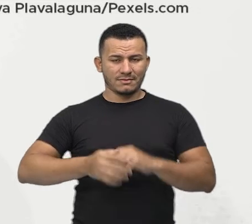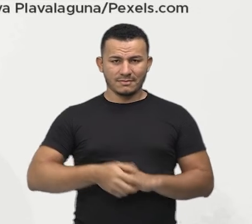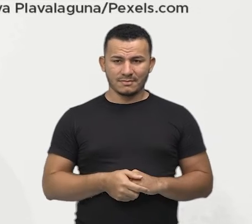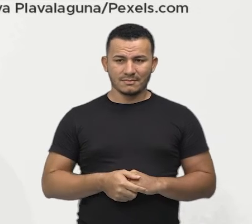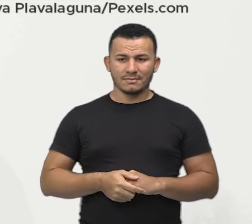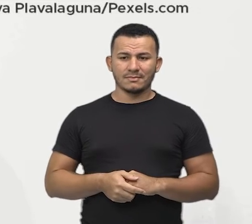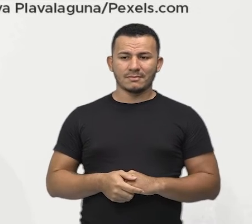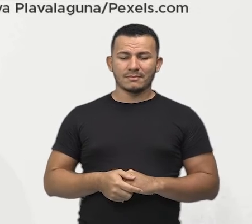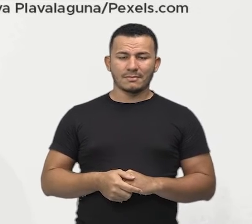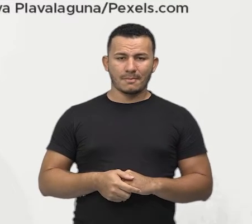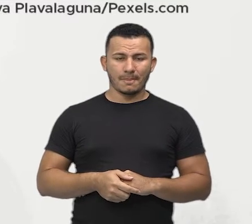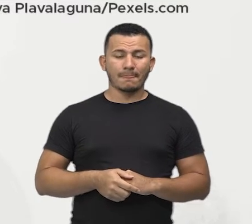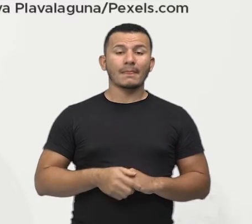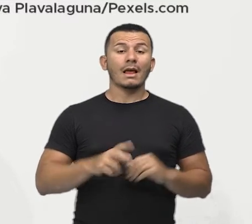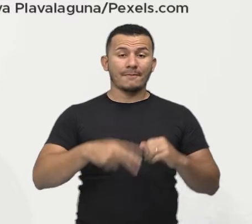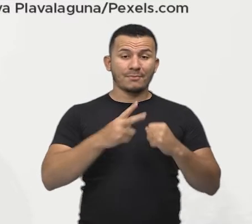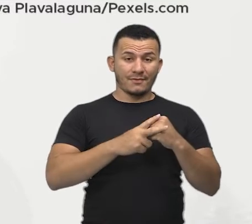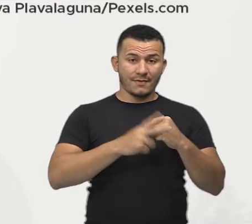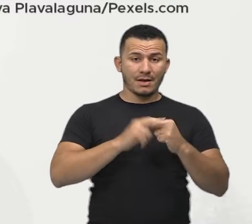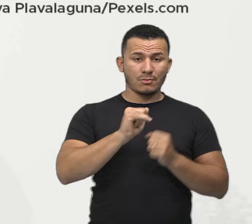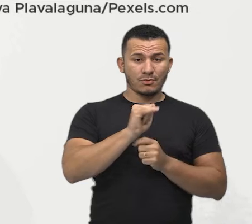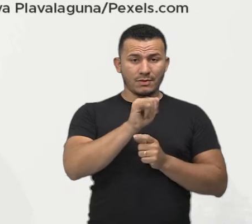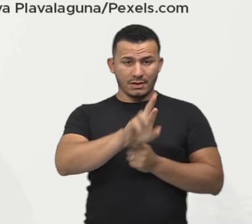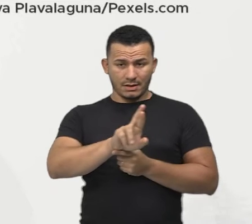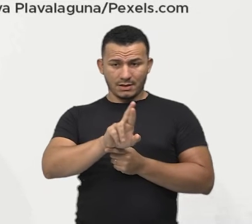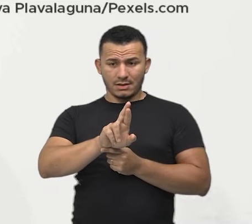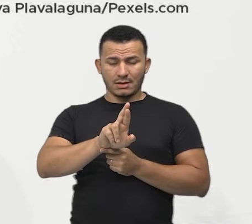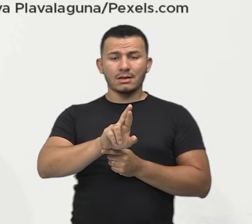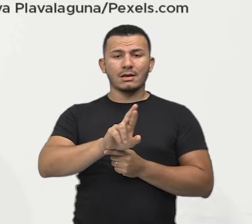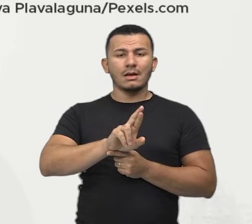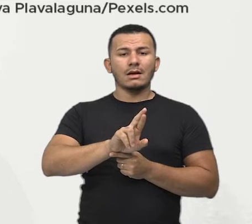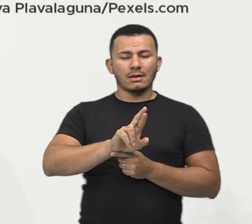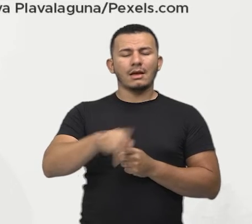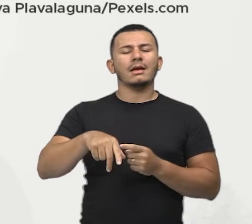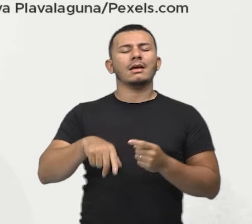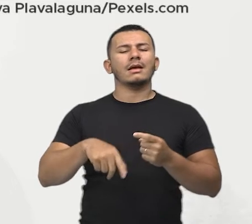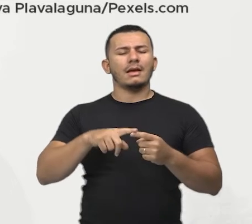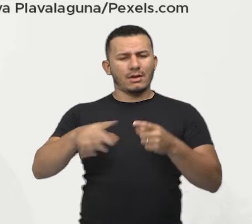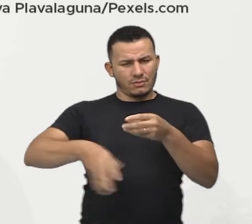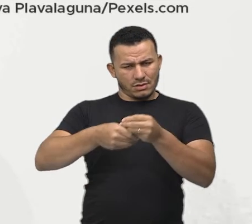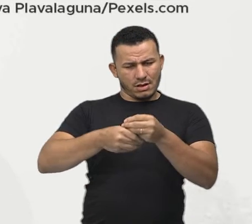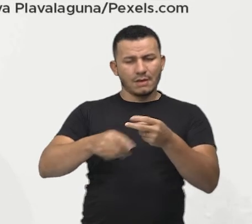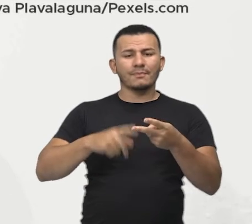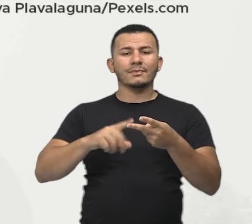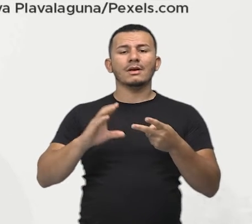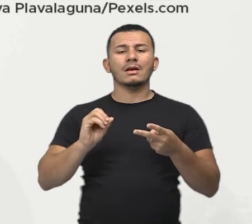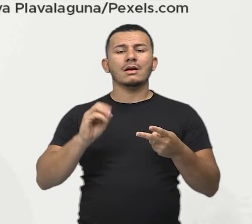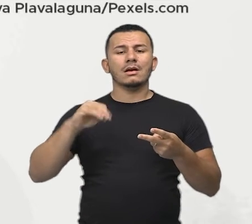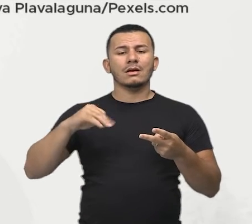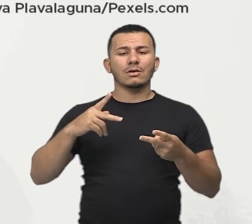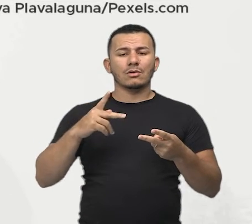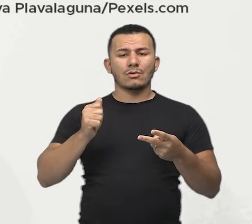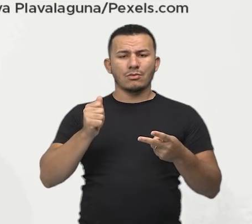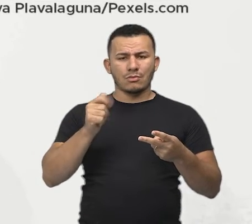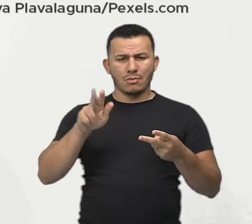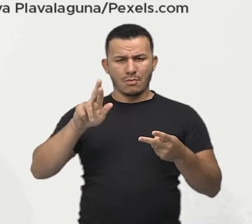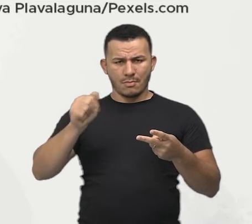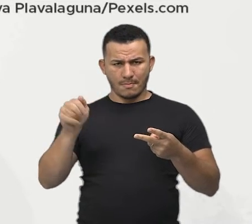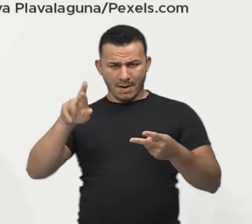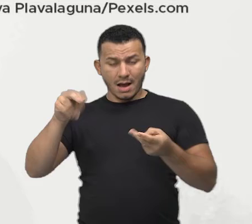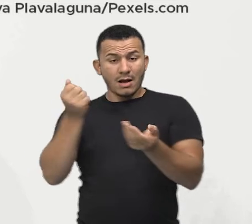função de verbo. Verbo ir, um verbo auxiliar, e comprar, o verbo principal. Ok? Então,